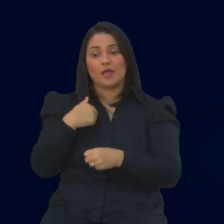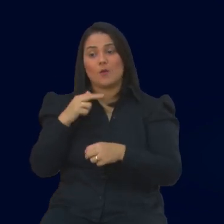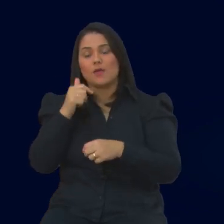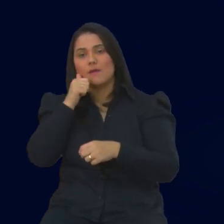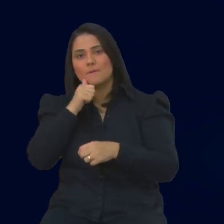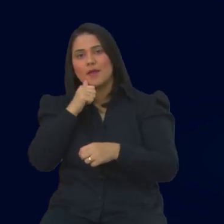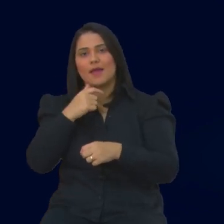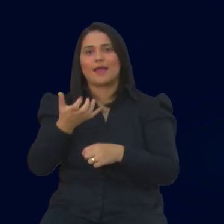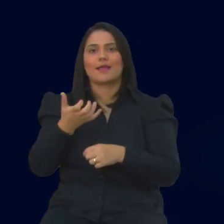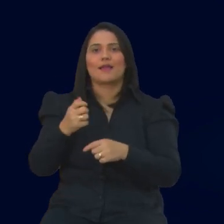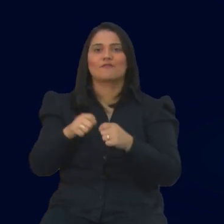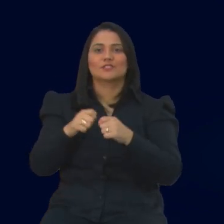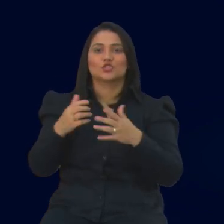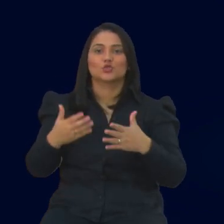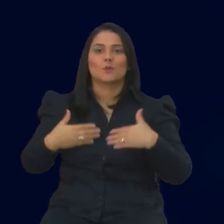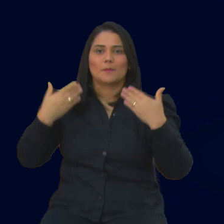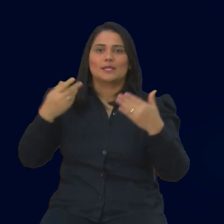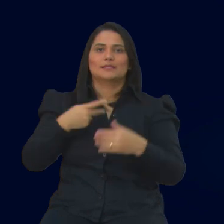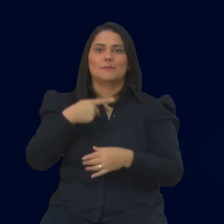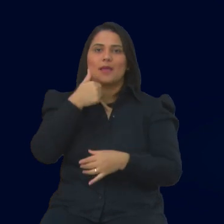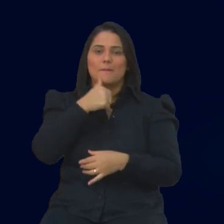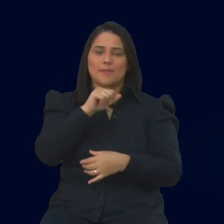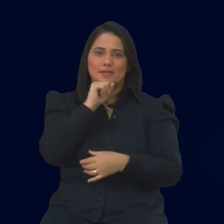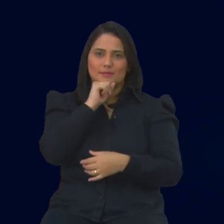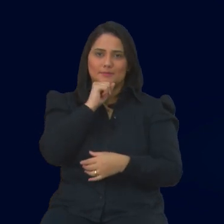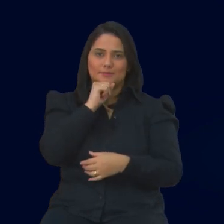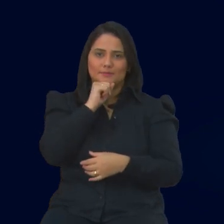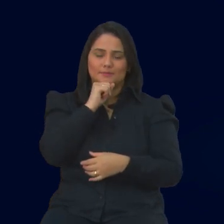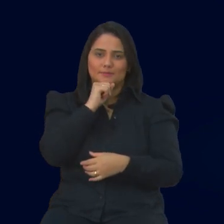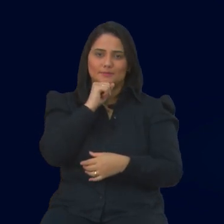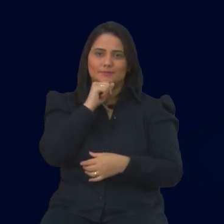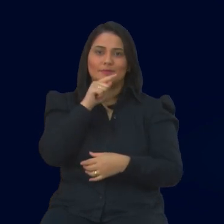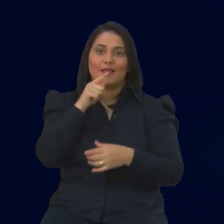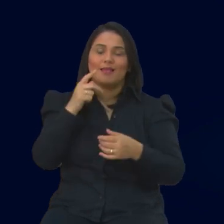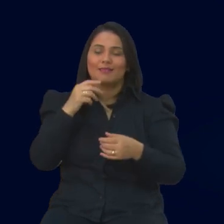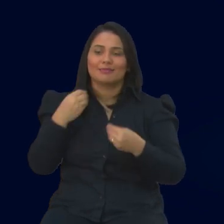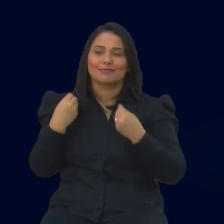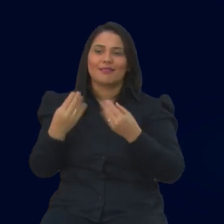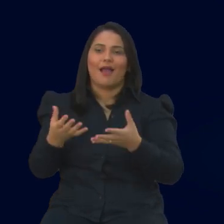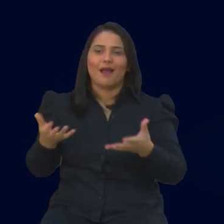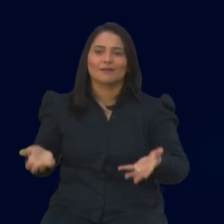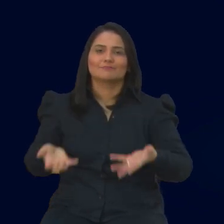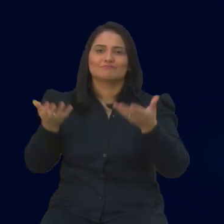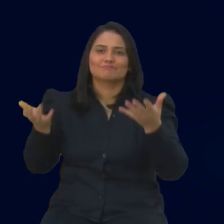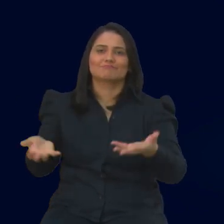fazer uma surpresa para minha mãe, para deixá-la um pouco mais animada ou menos triste.